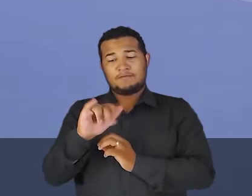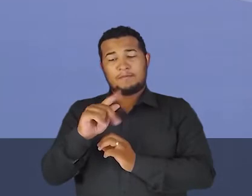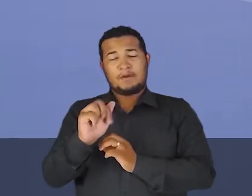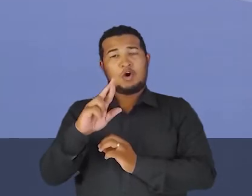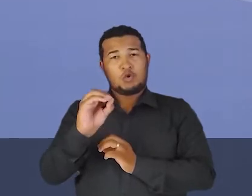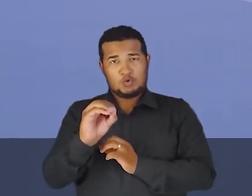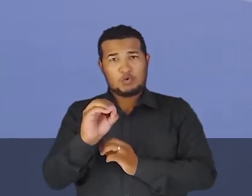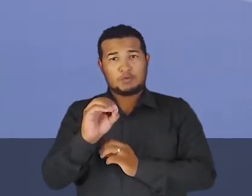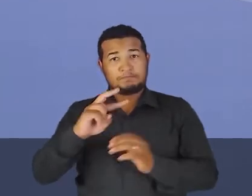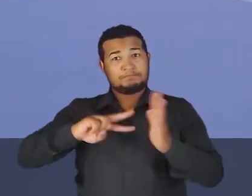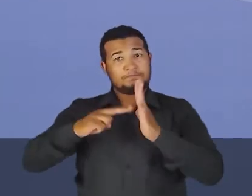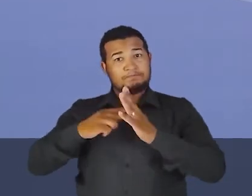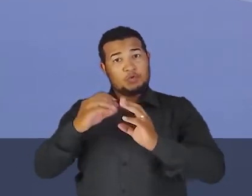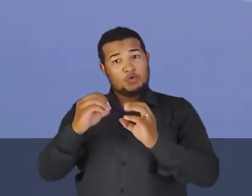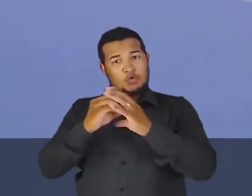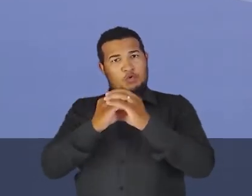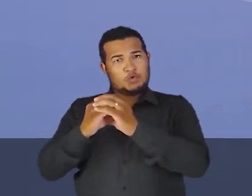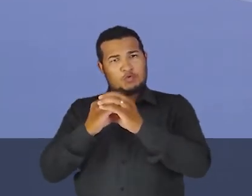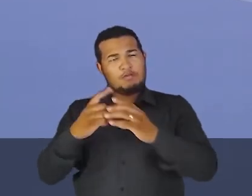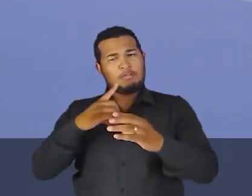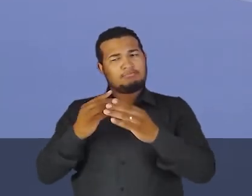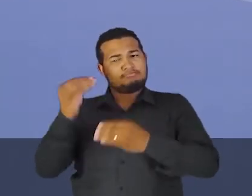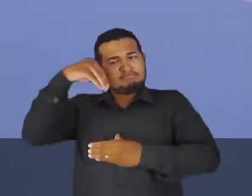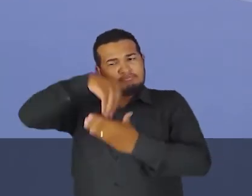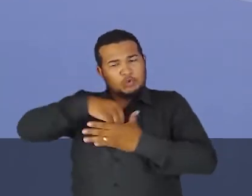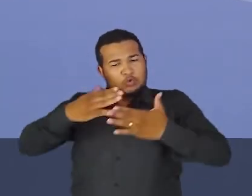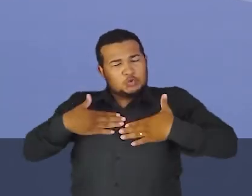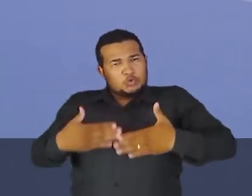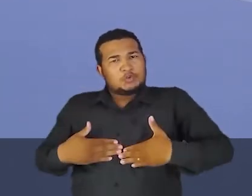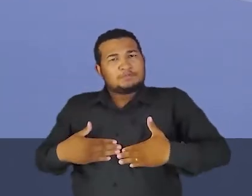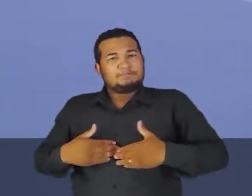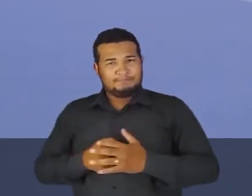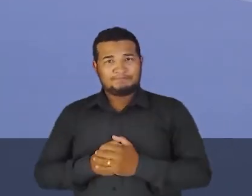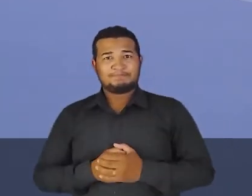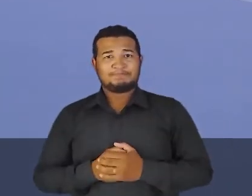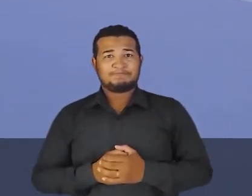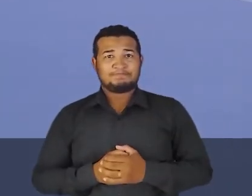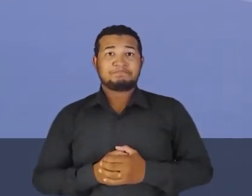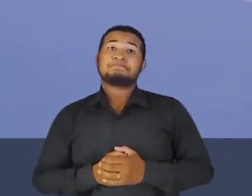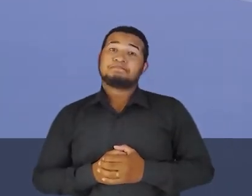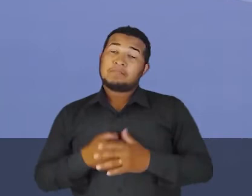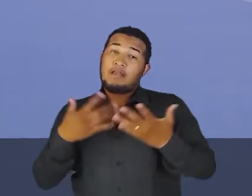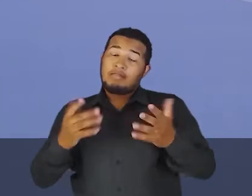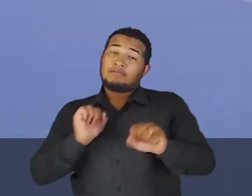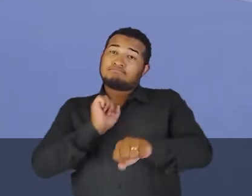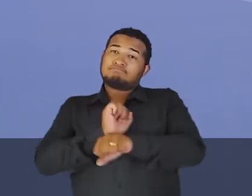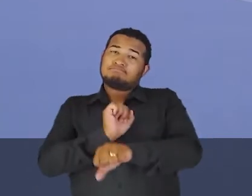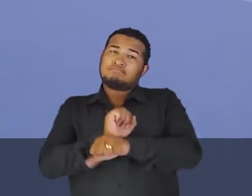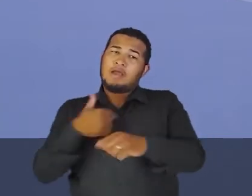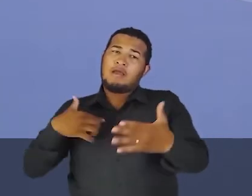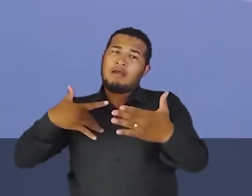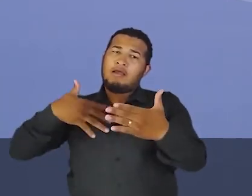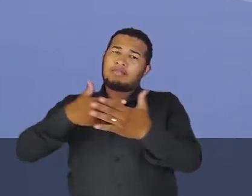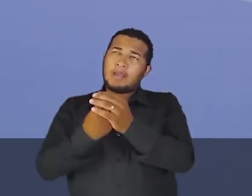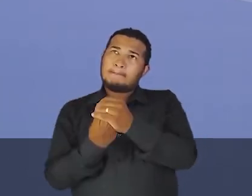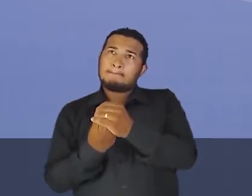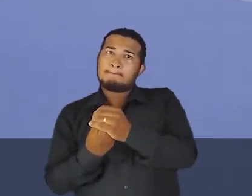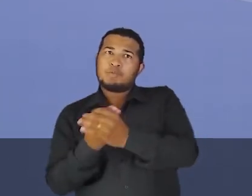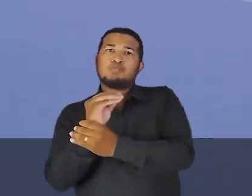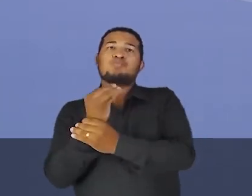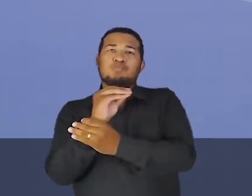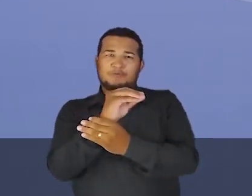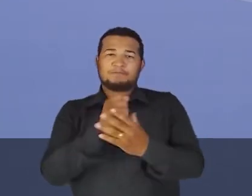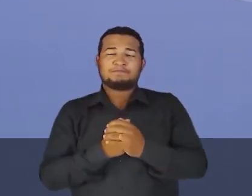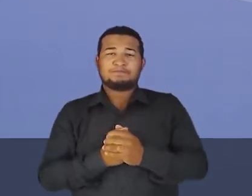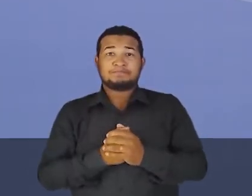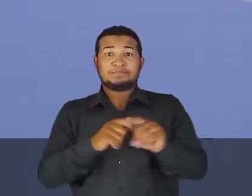permanece dentro do corpo do organismo materno durante um certo tempo, ok? Até o momento da eclosão. Um outro